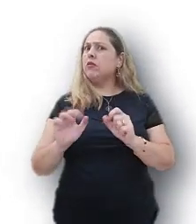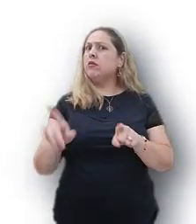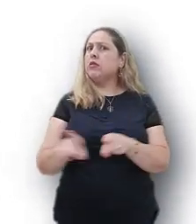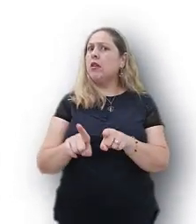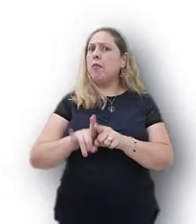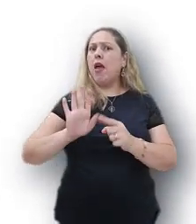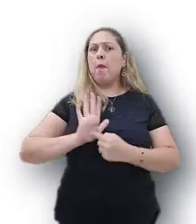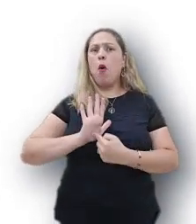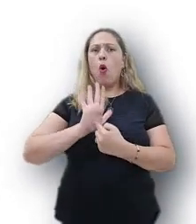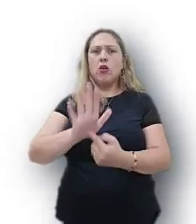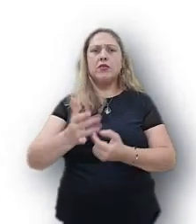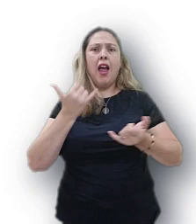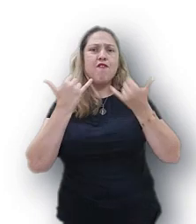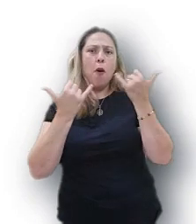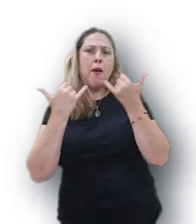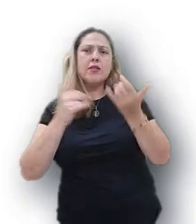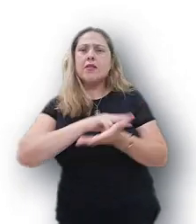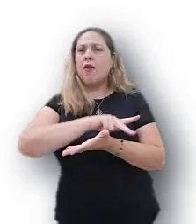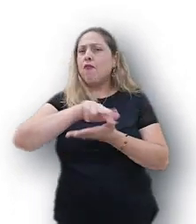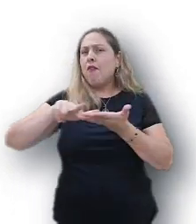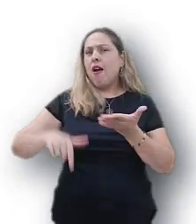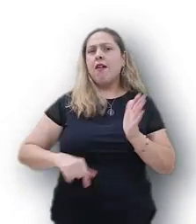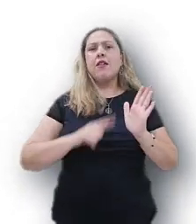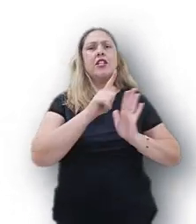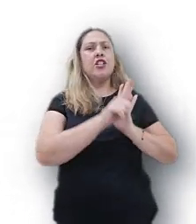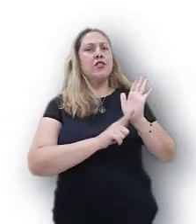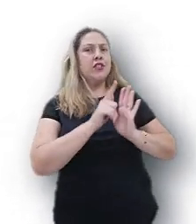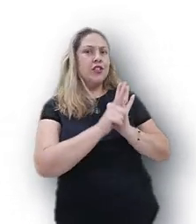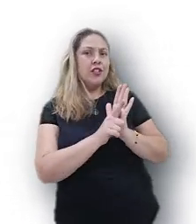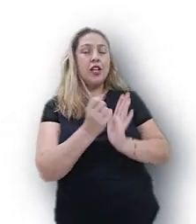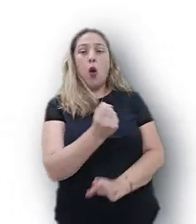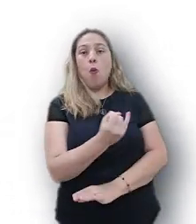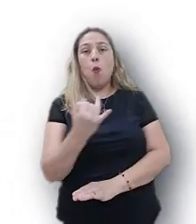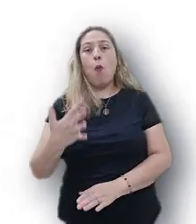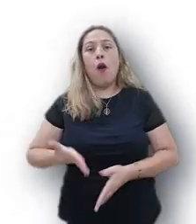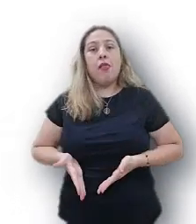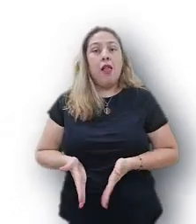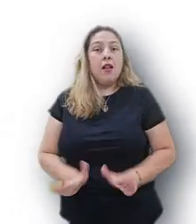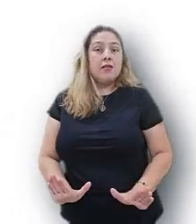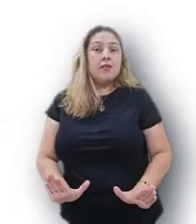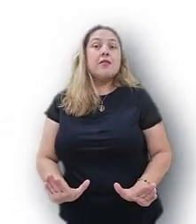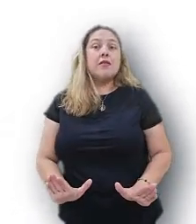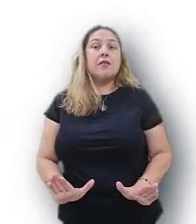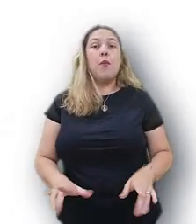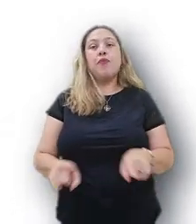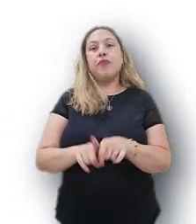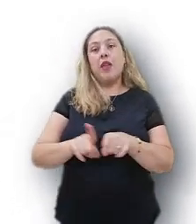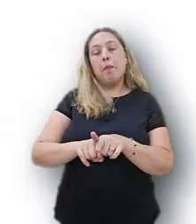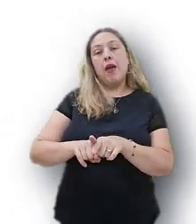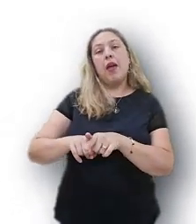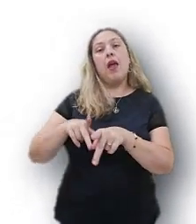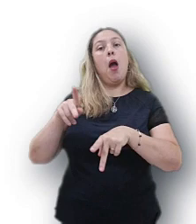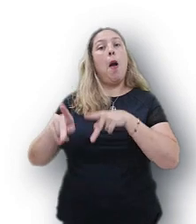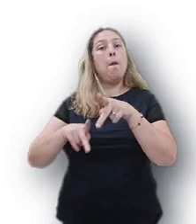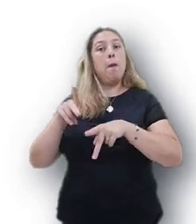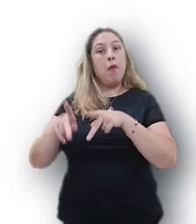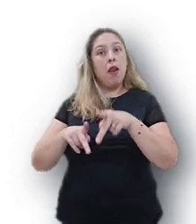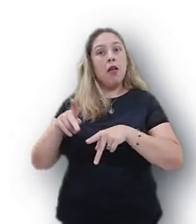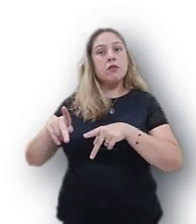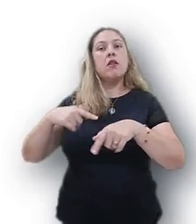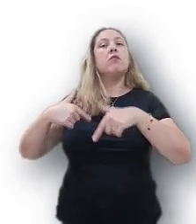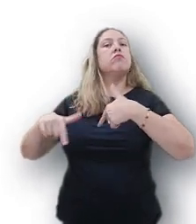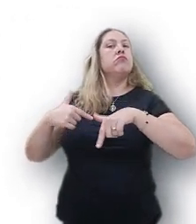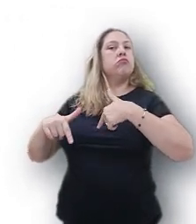pirâmide etária, que não apresenta apenas a idade, mas também pode trazer informações de gênero, taxa